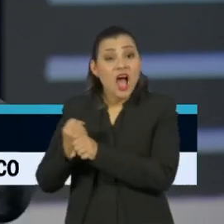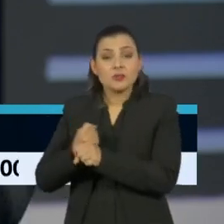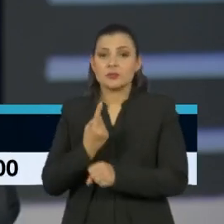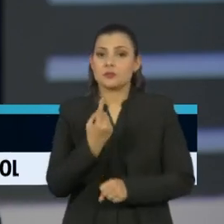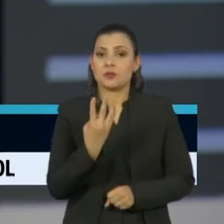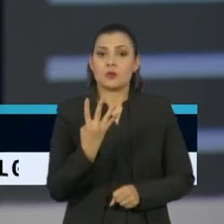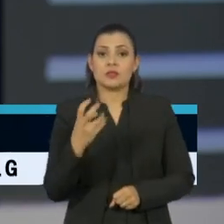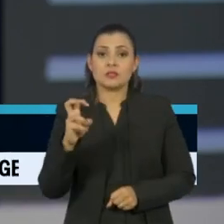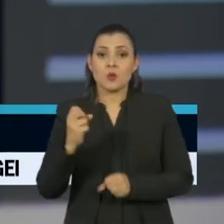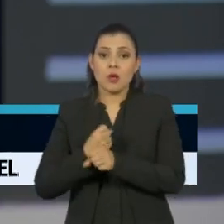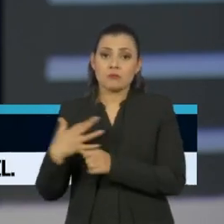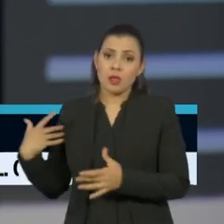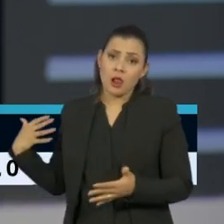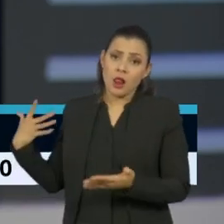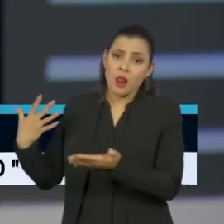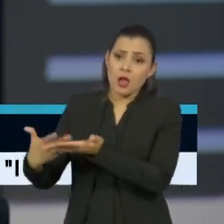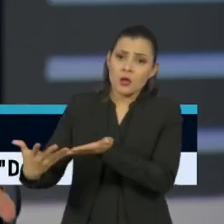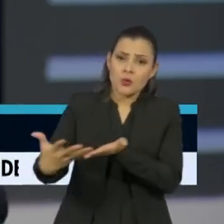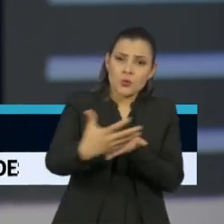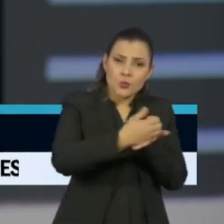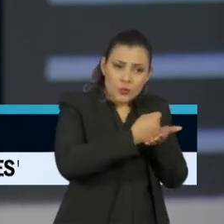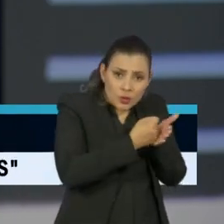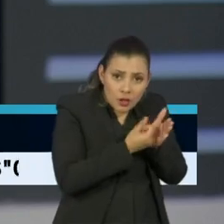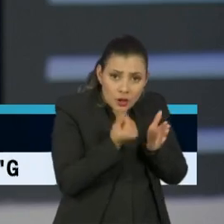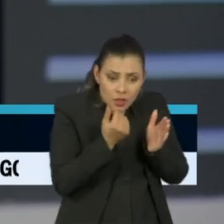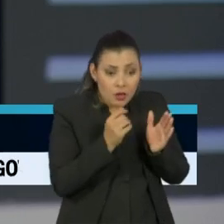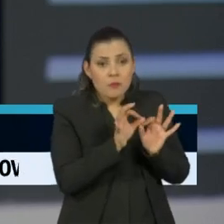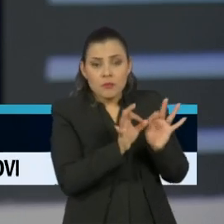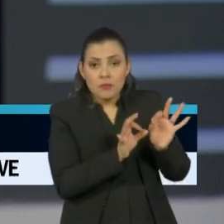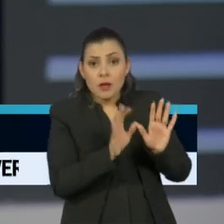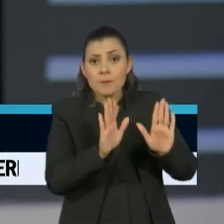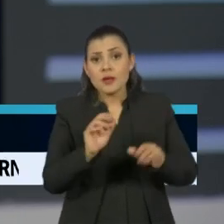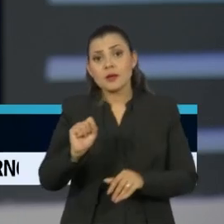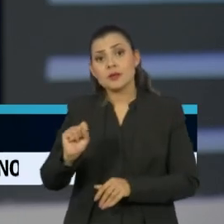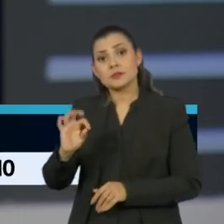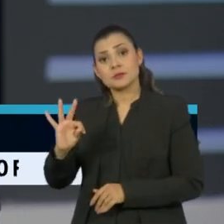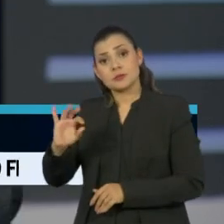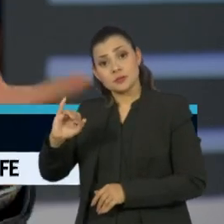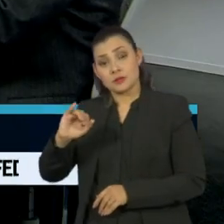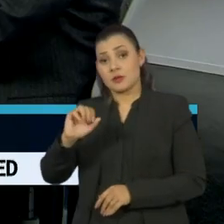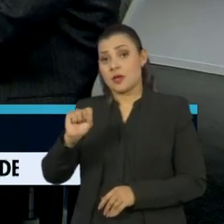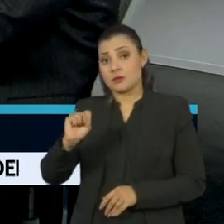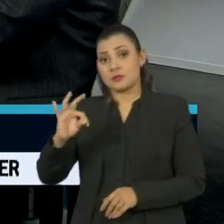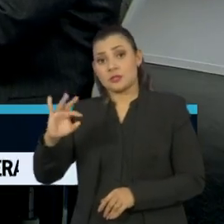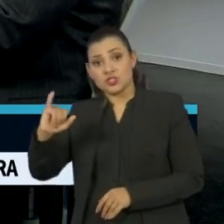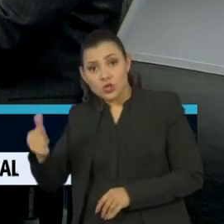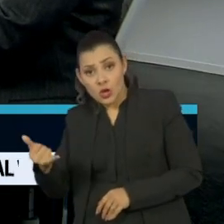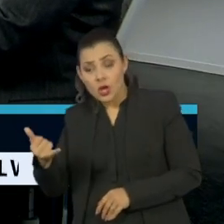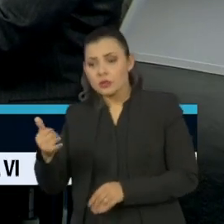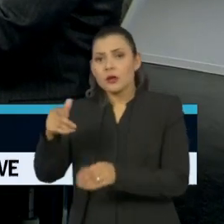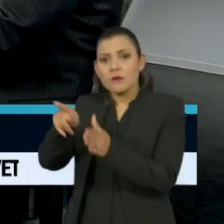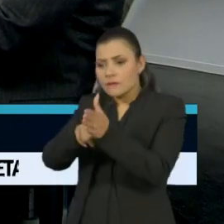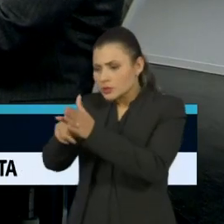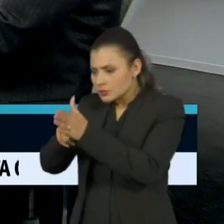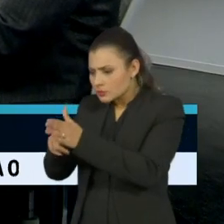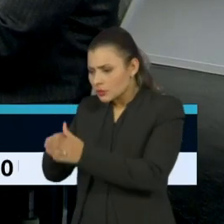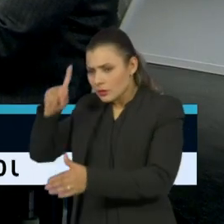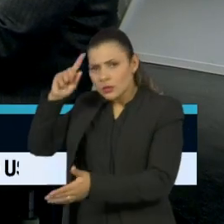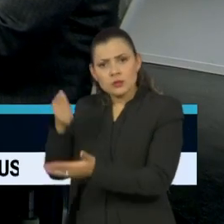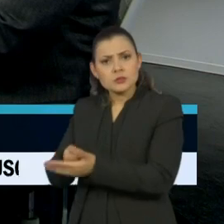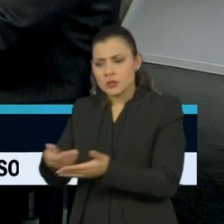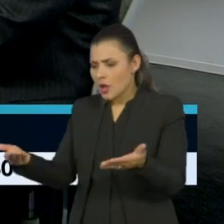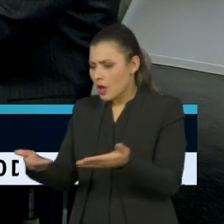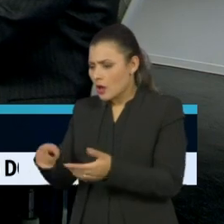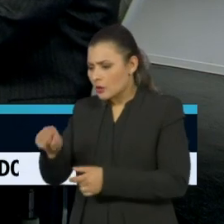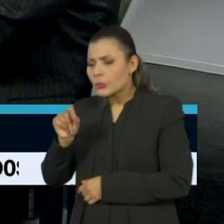1ª 2ª instância são paulo aí o recurso que foi o stj descobrir o seguinte olha tem uma decisão